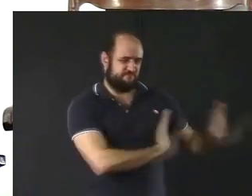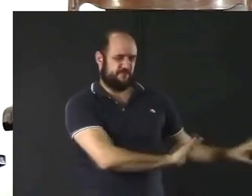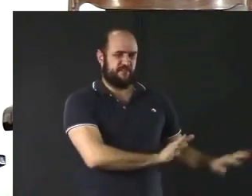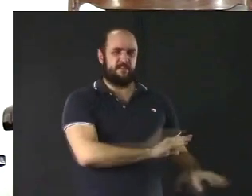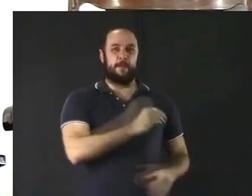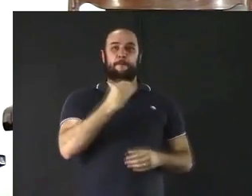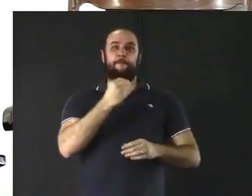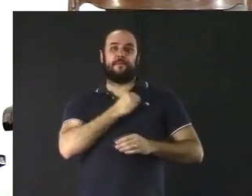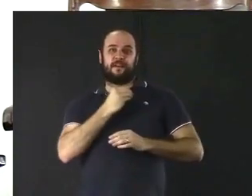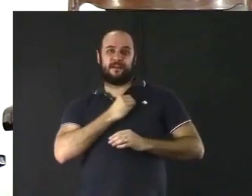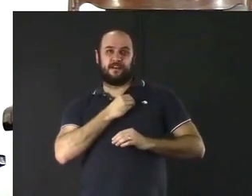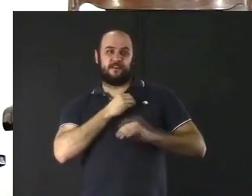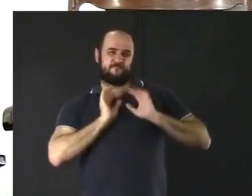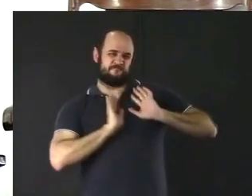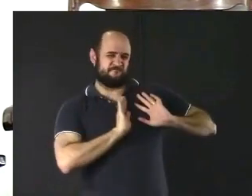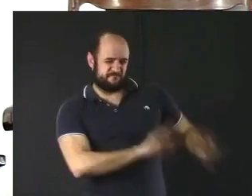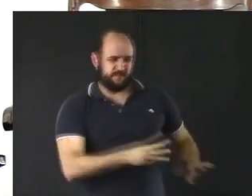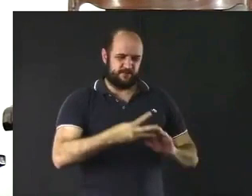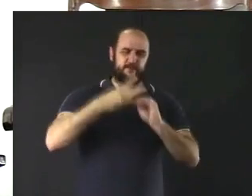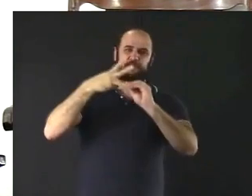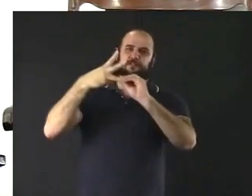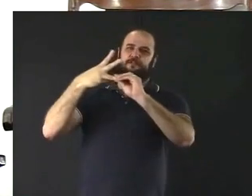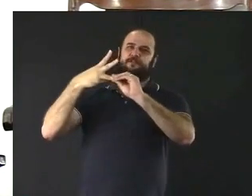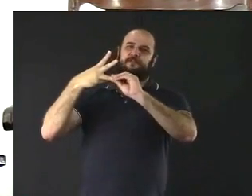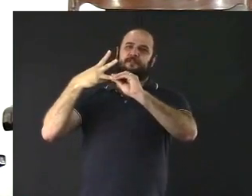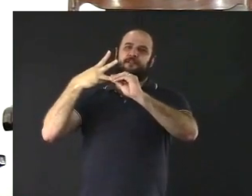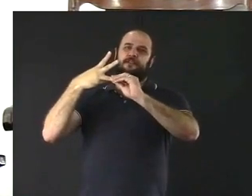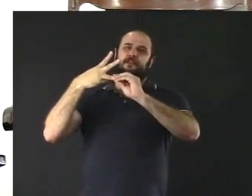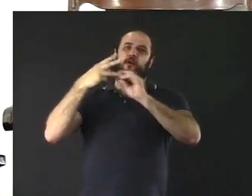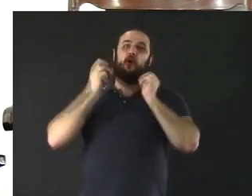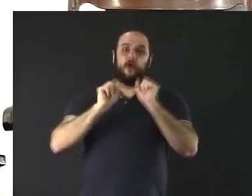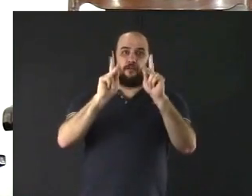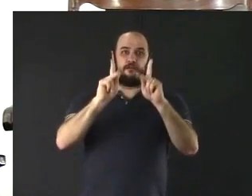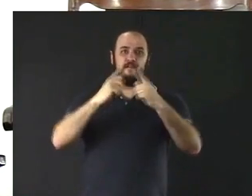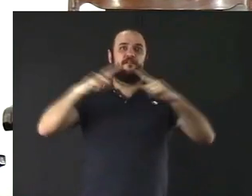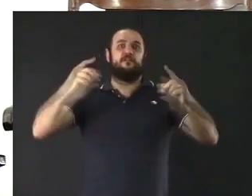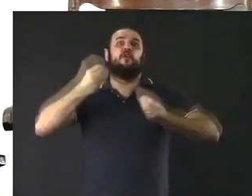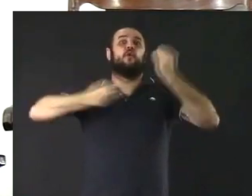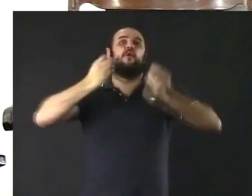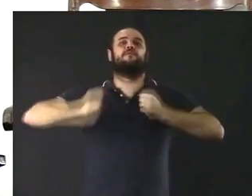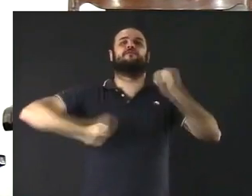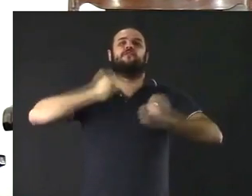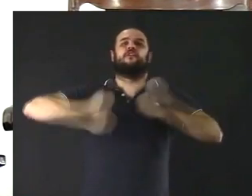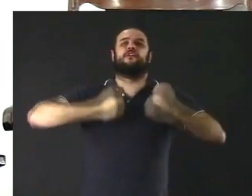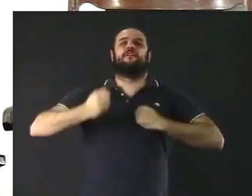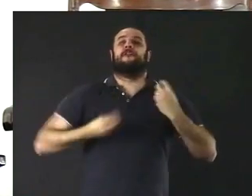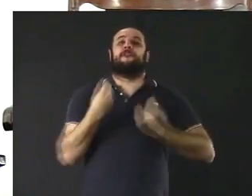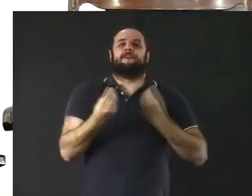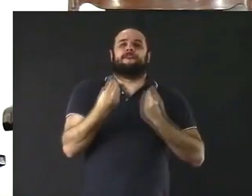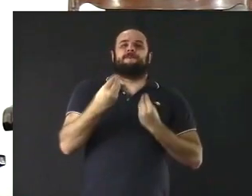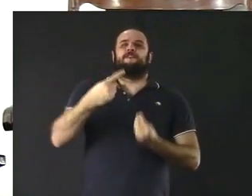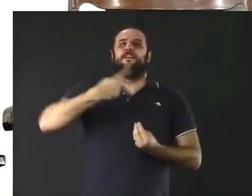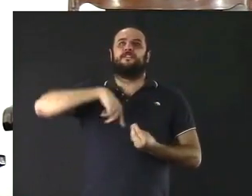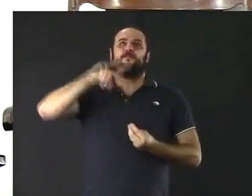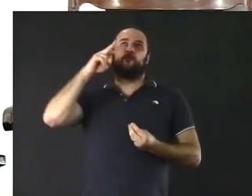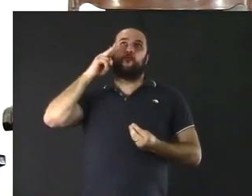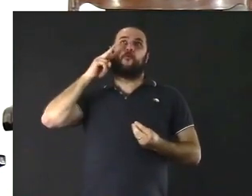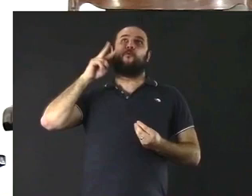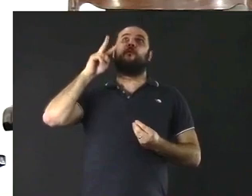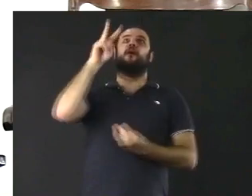Nós vamos correr olhando firmemente para o autor e consumador da fé,